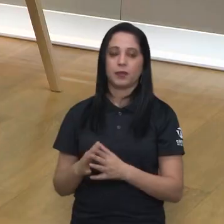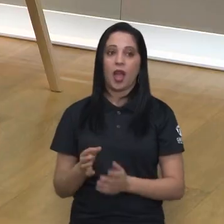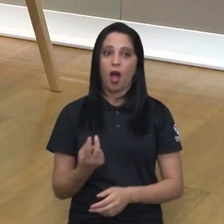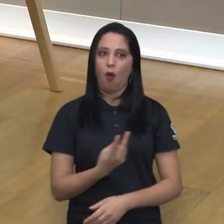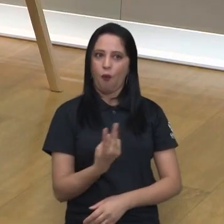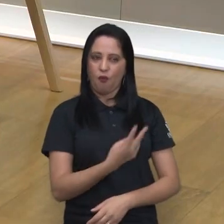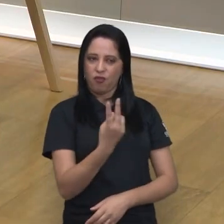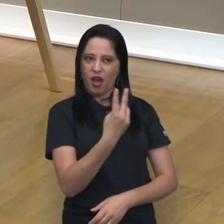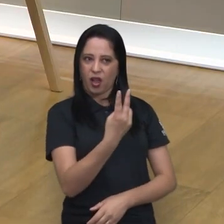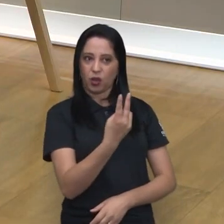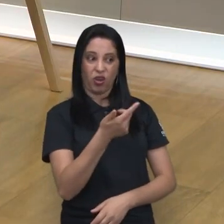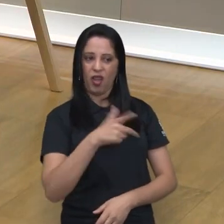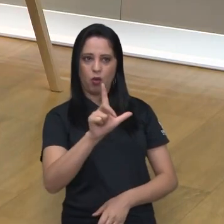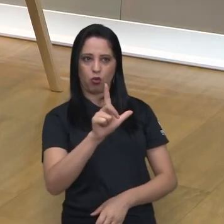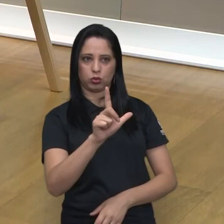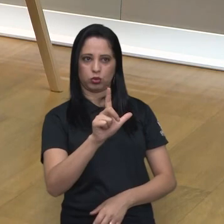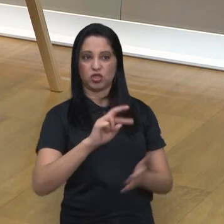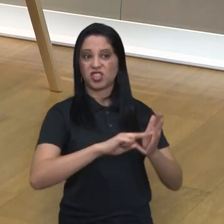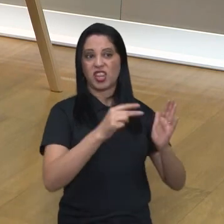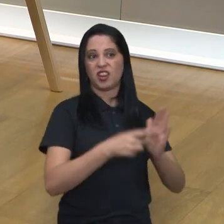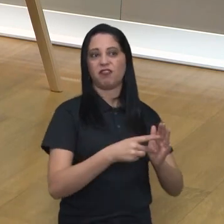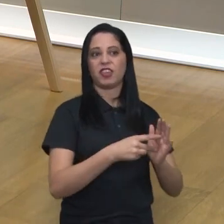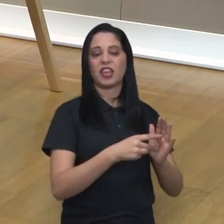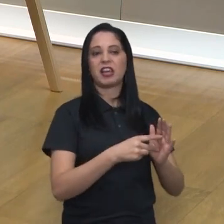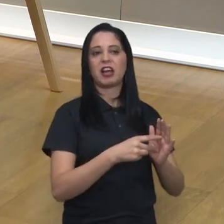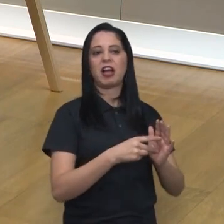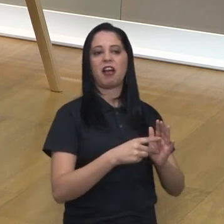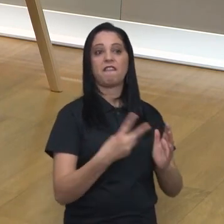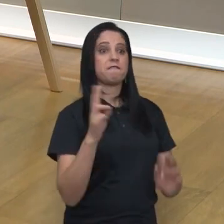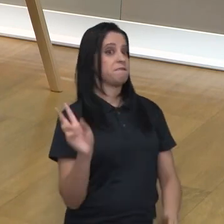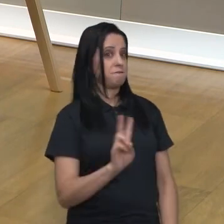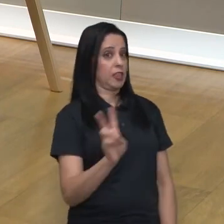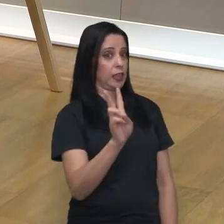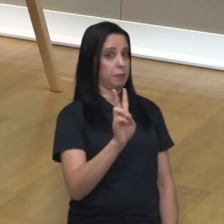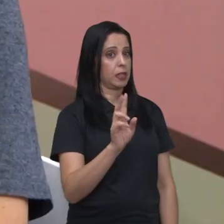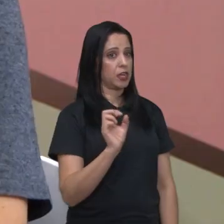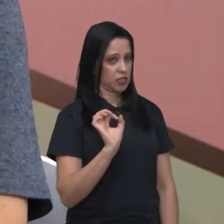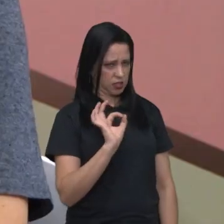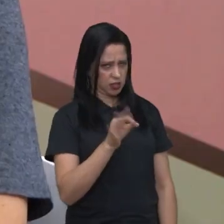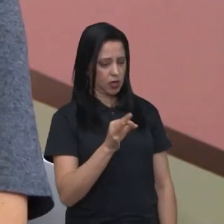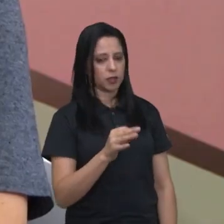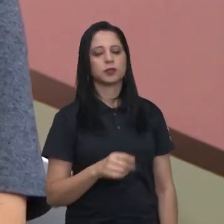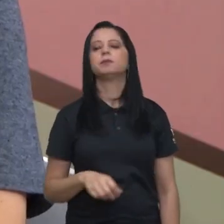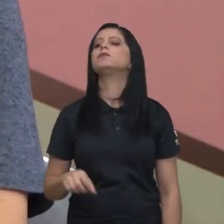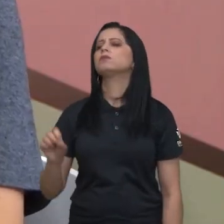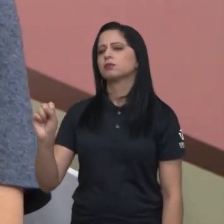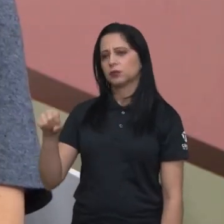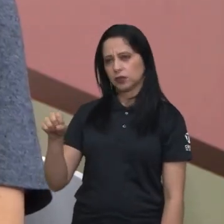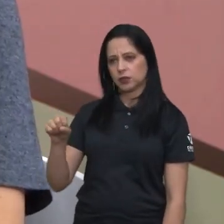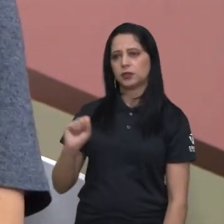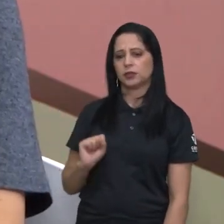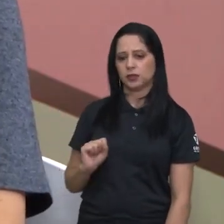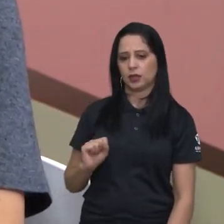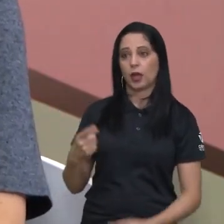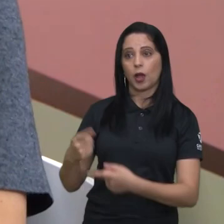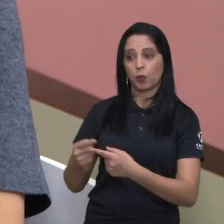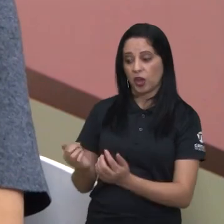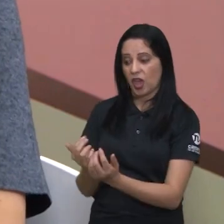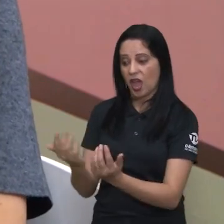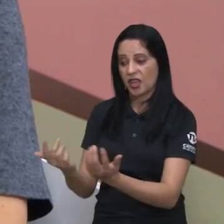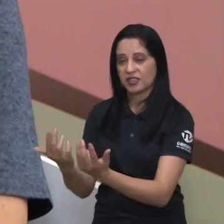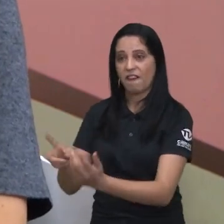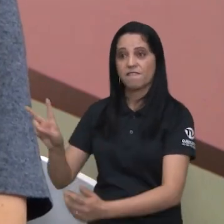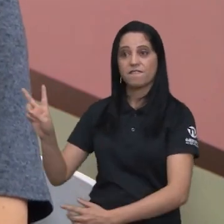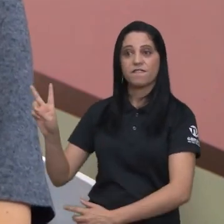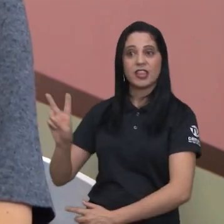dela é outro, o valor dela é nutritivo. Nutricional, exatamente. Nutricional. E muitas vezes é mais rica do que muitas tradicionais que a gente compra